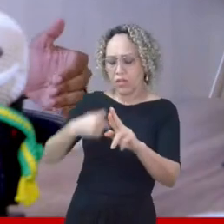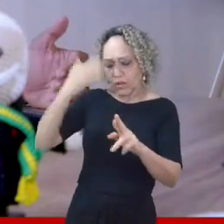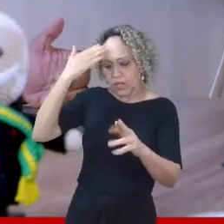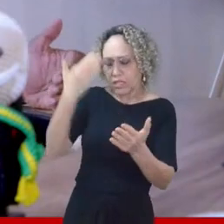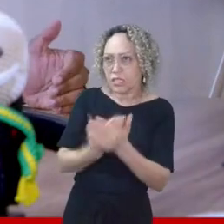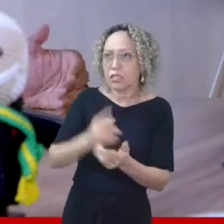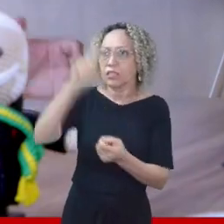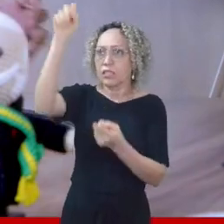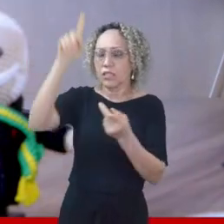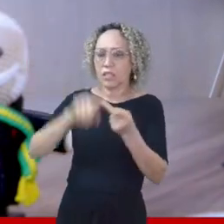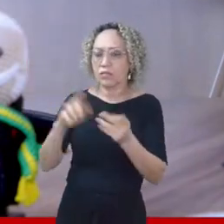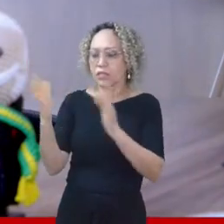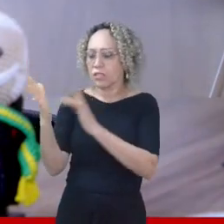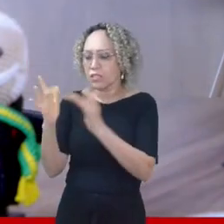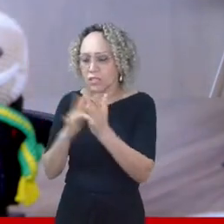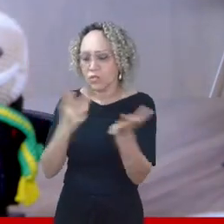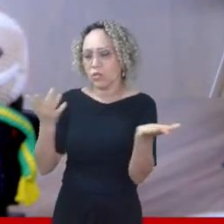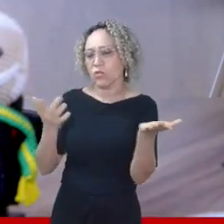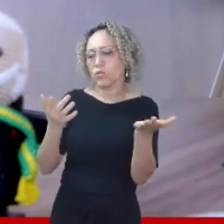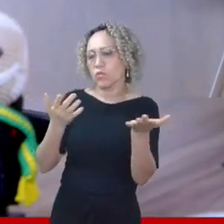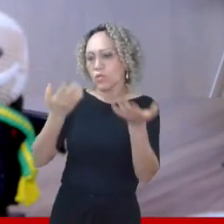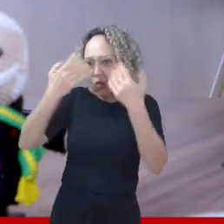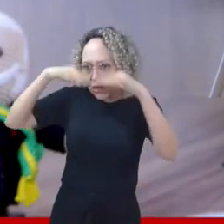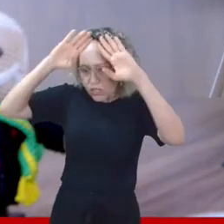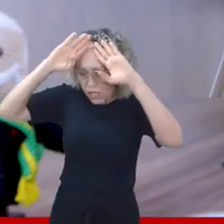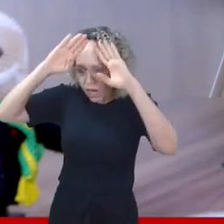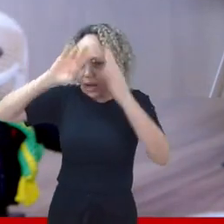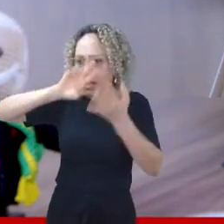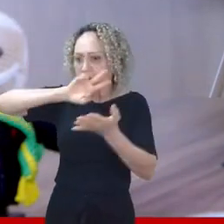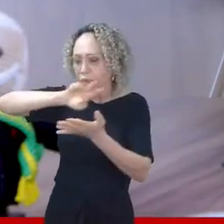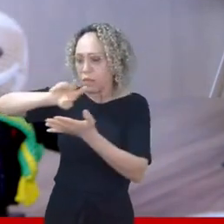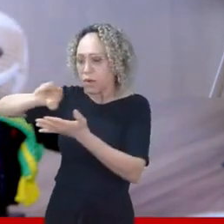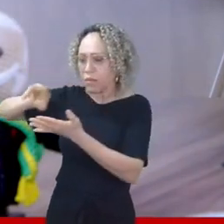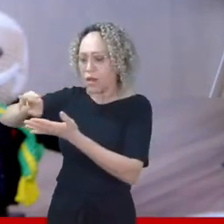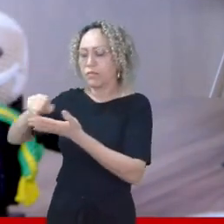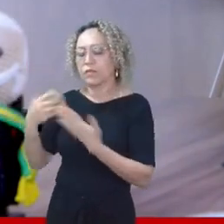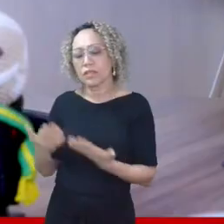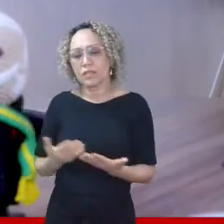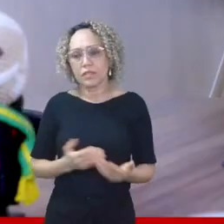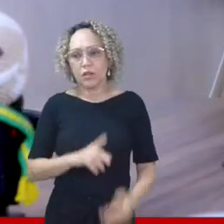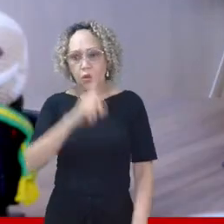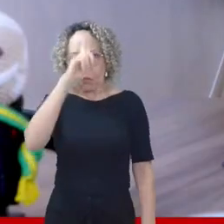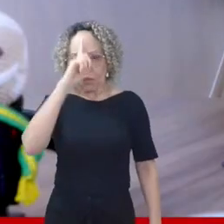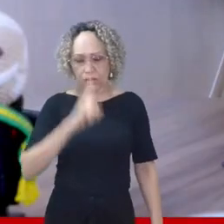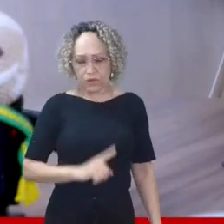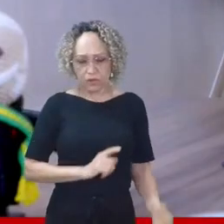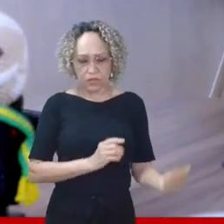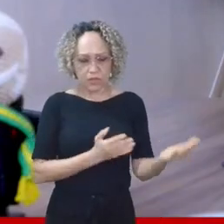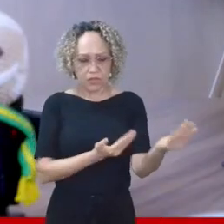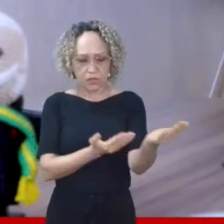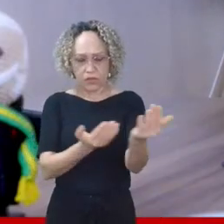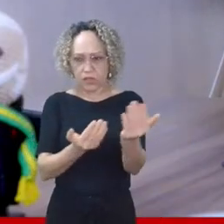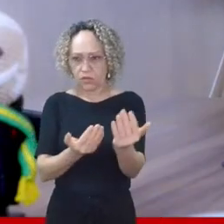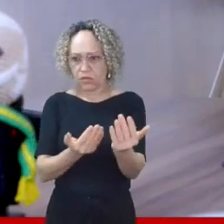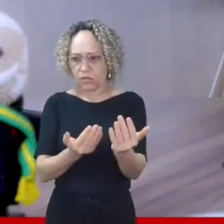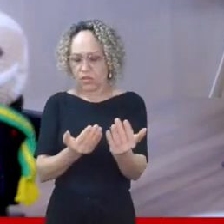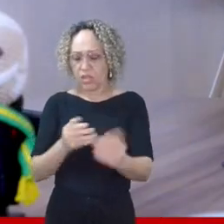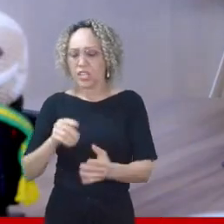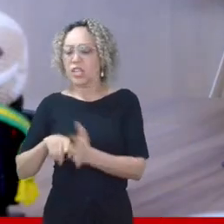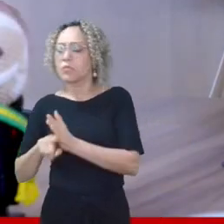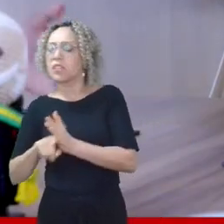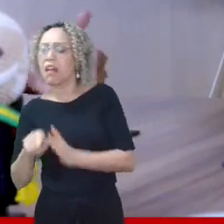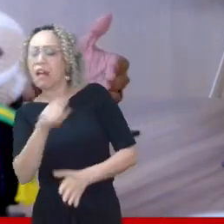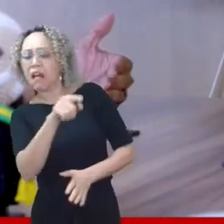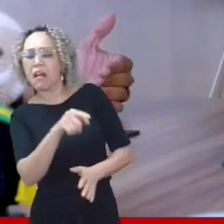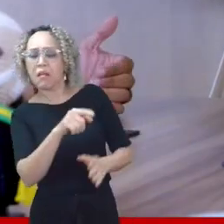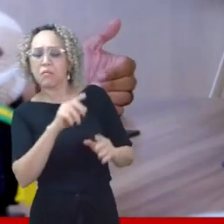orixás, acredito nas energias. Então, o perfil hoje dessa juventude que as pesquisas chamam de sem religião, é esse